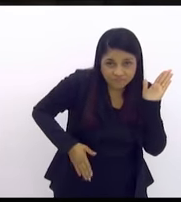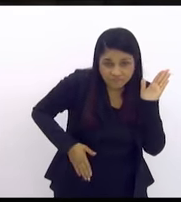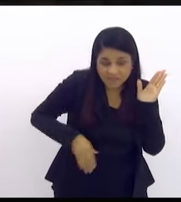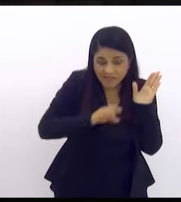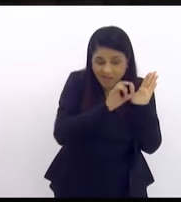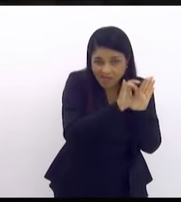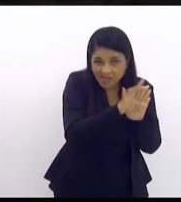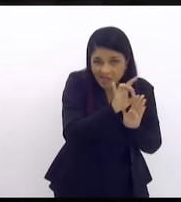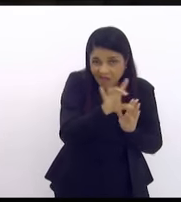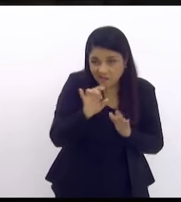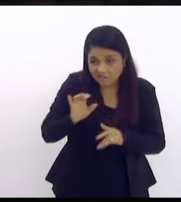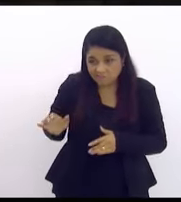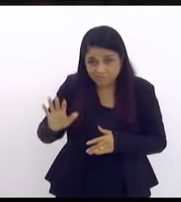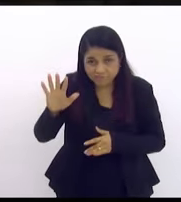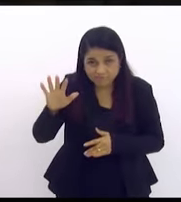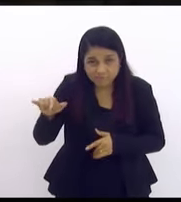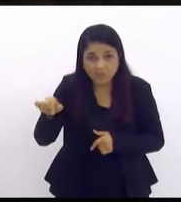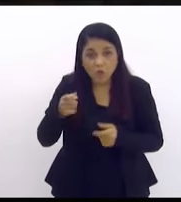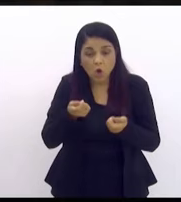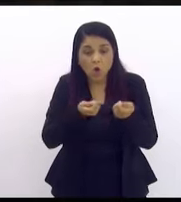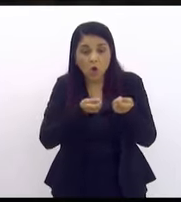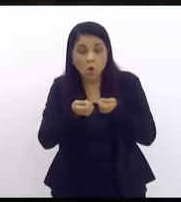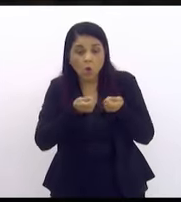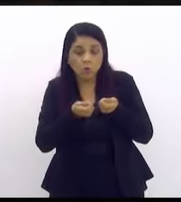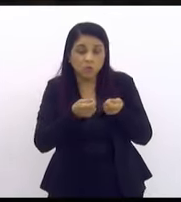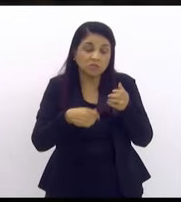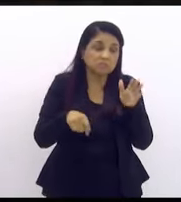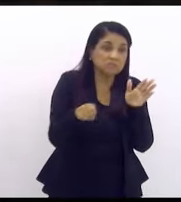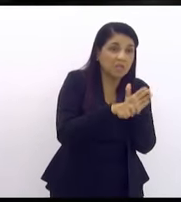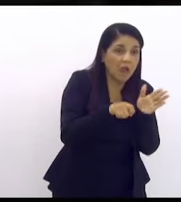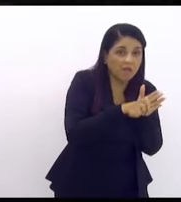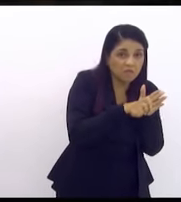10 criminosos controlando ou o tráfico ou a milícia,